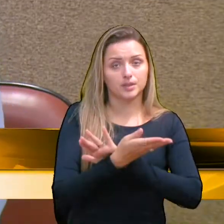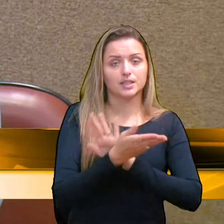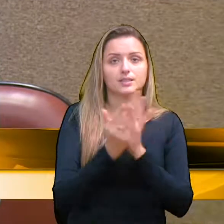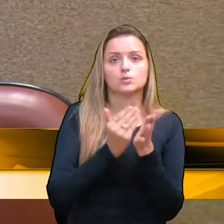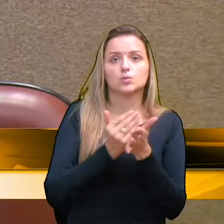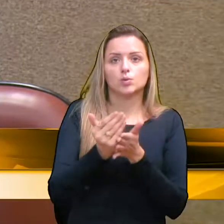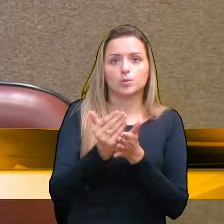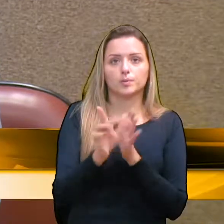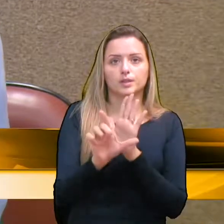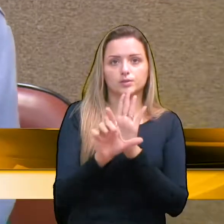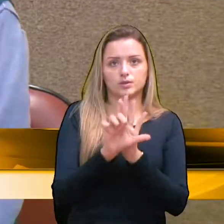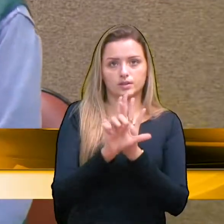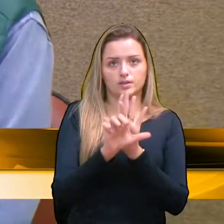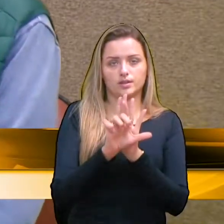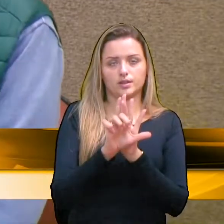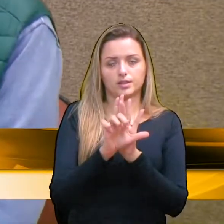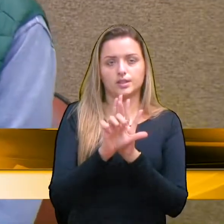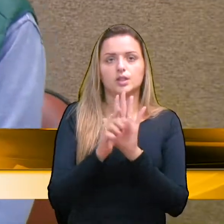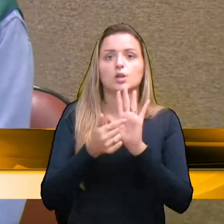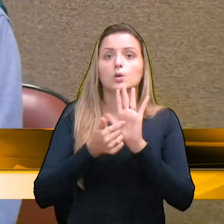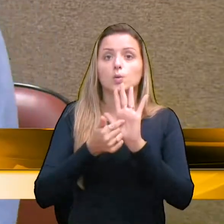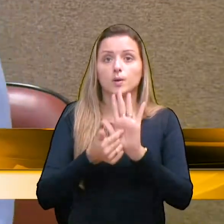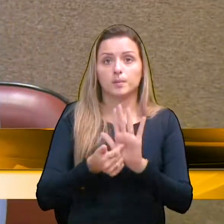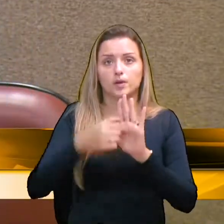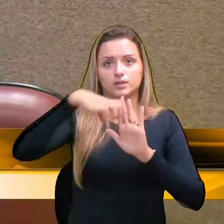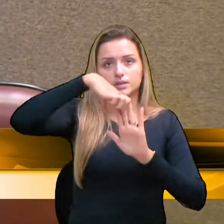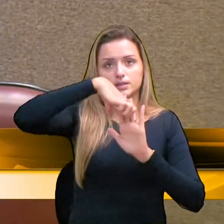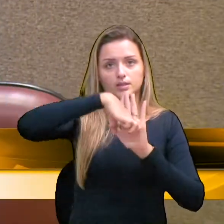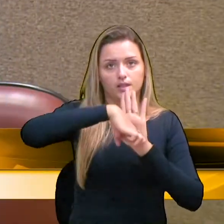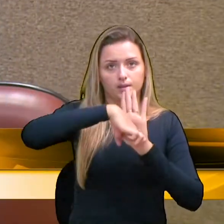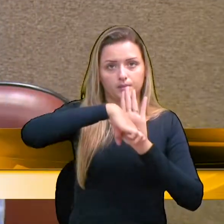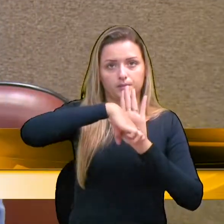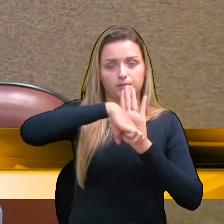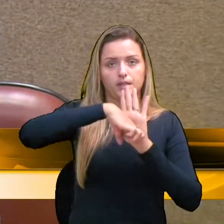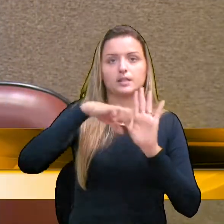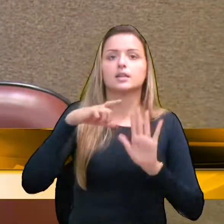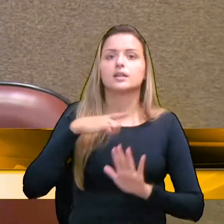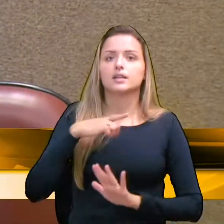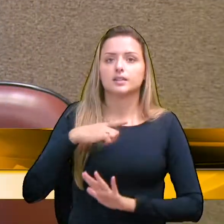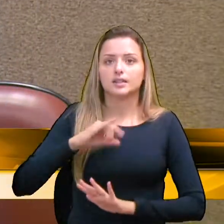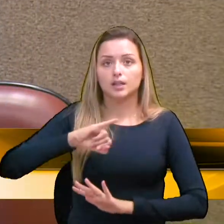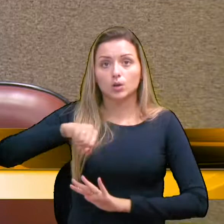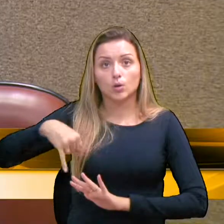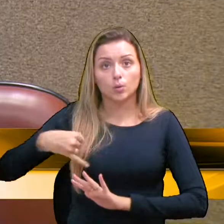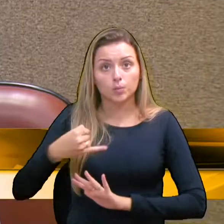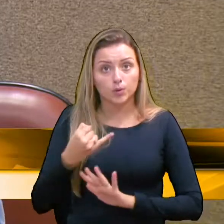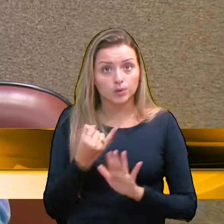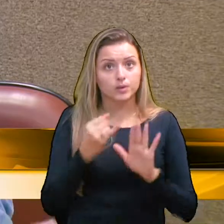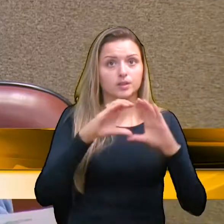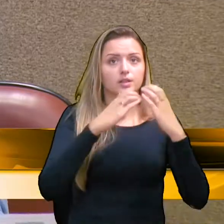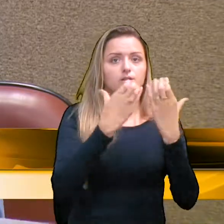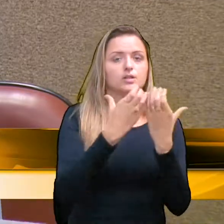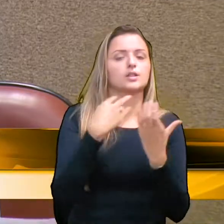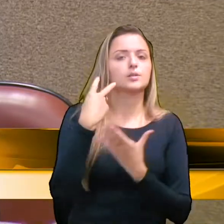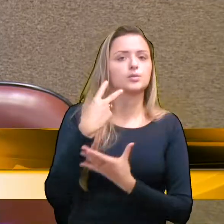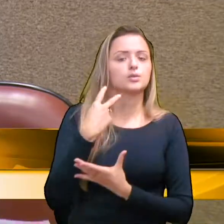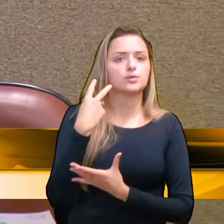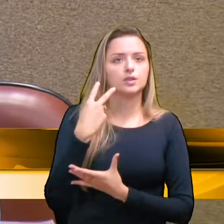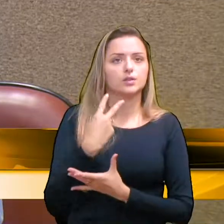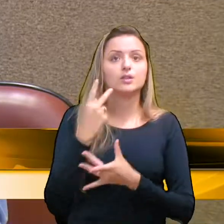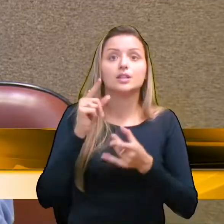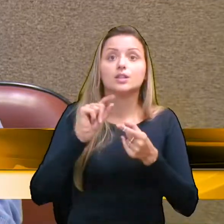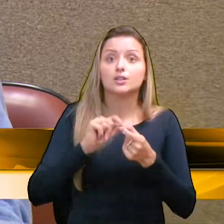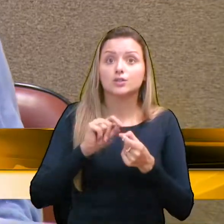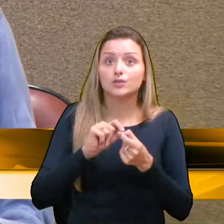lei. Com a apresentação da emenda, fica oportunizado ao Poder Executivo a possibilidade de